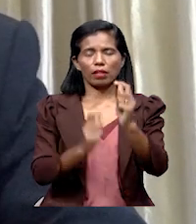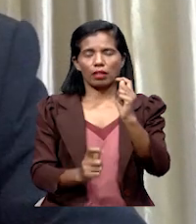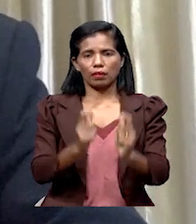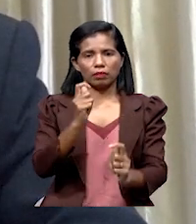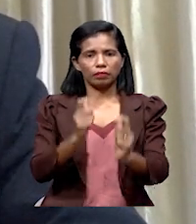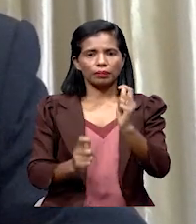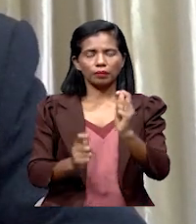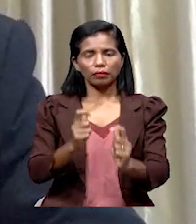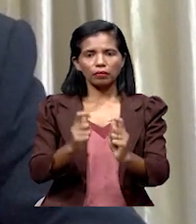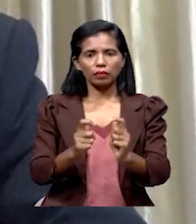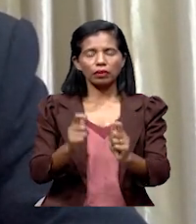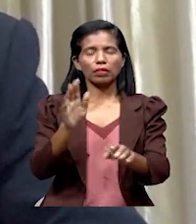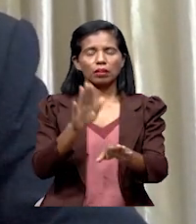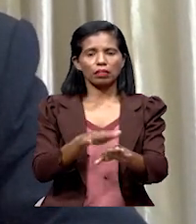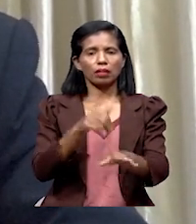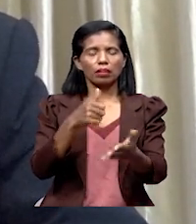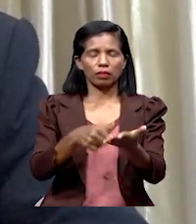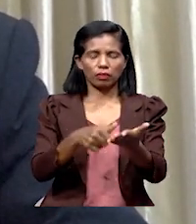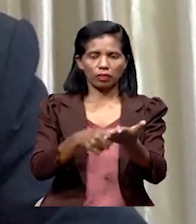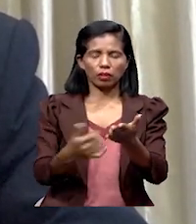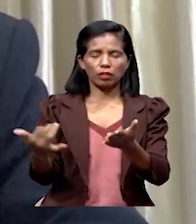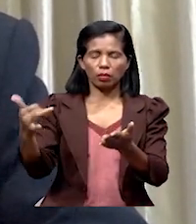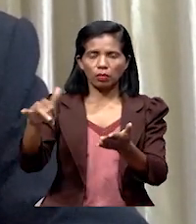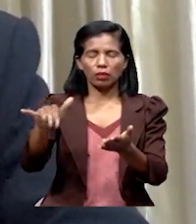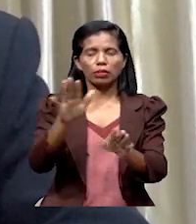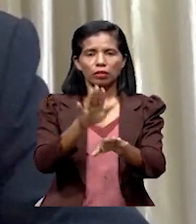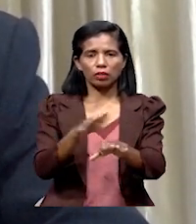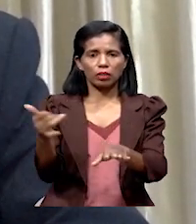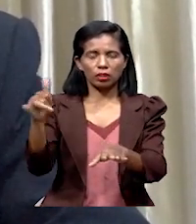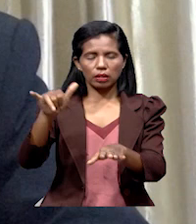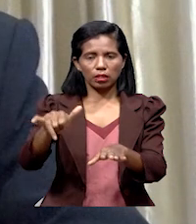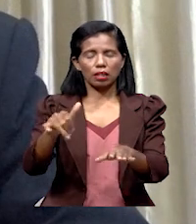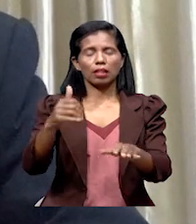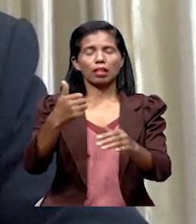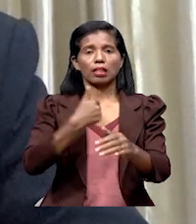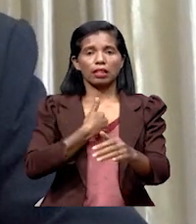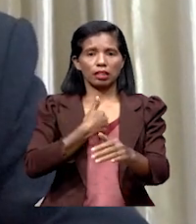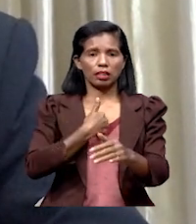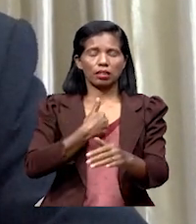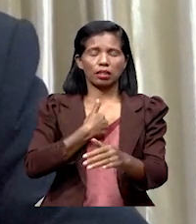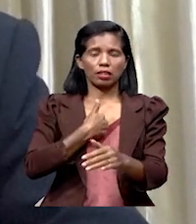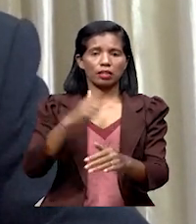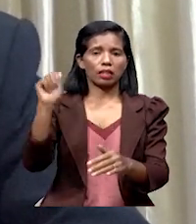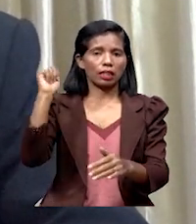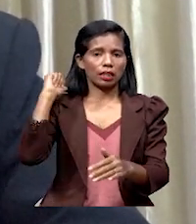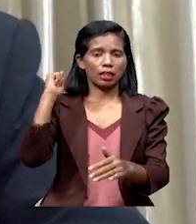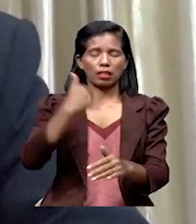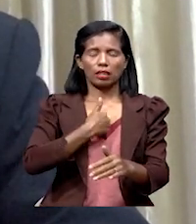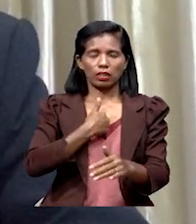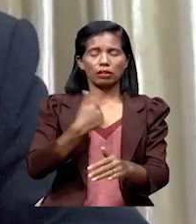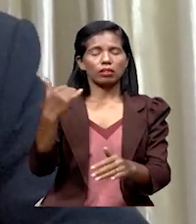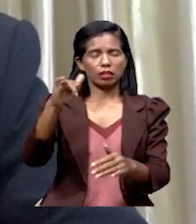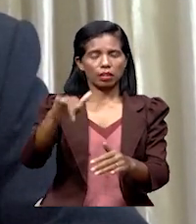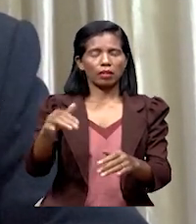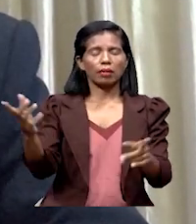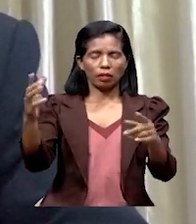halo convite, bolo sira, candidato sira, sira rotu, mai neve que